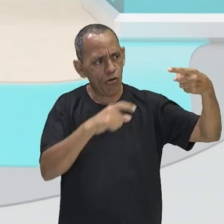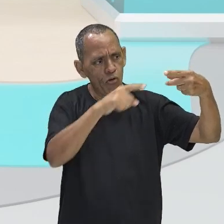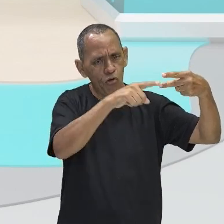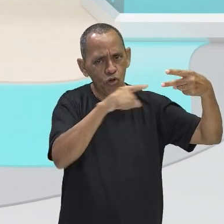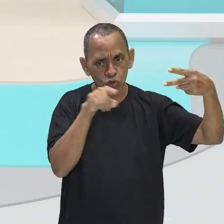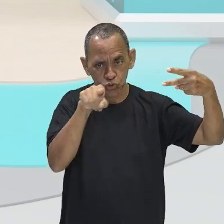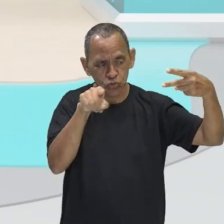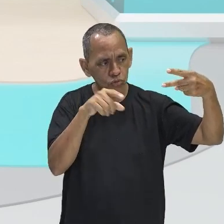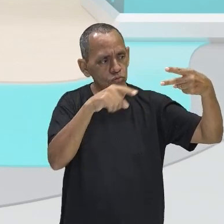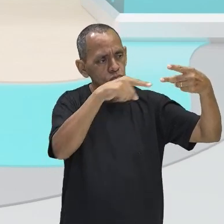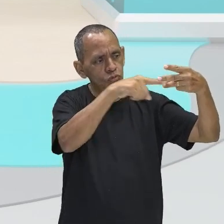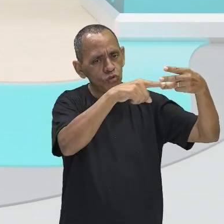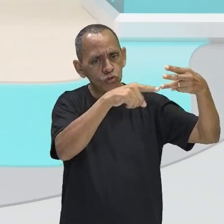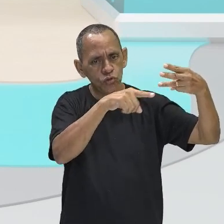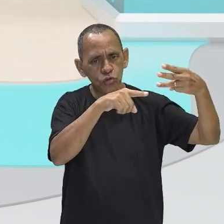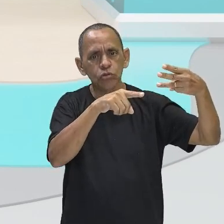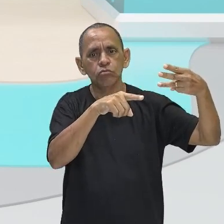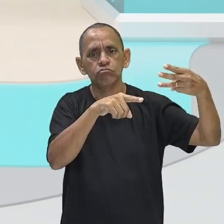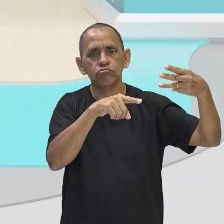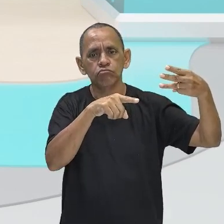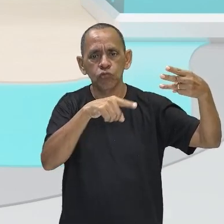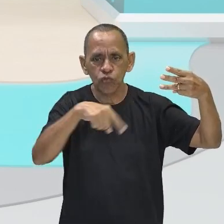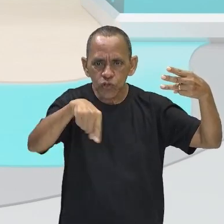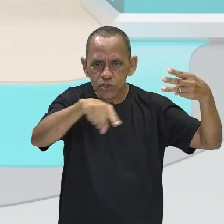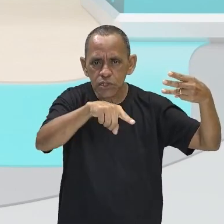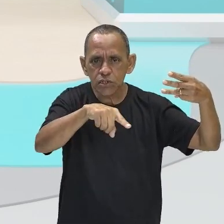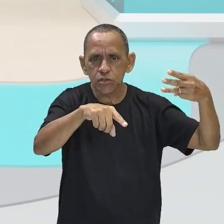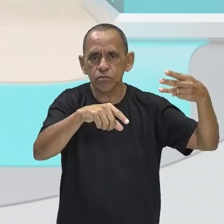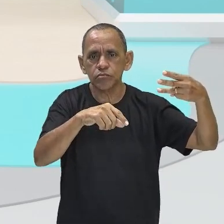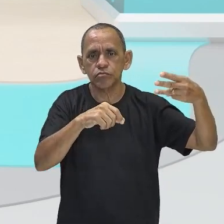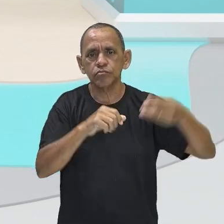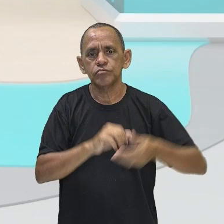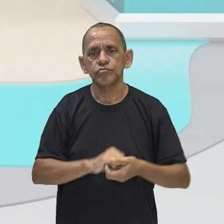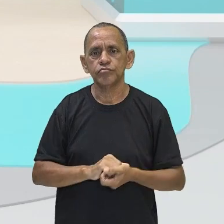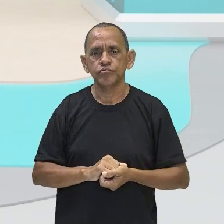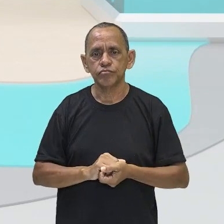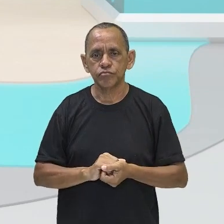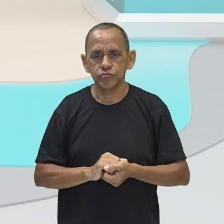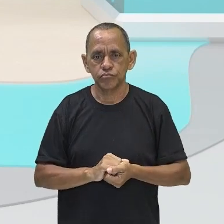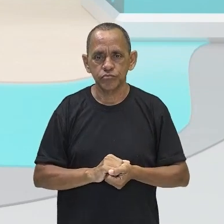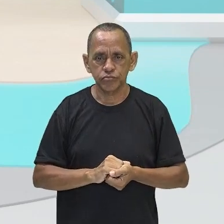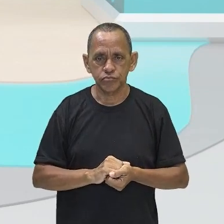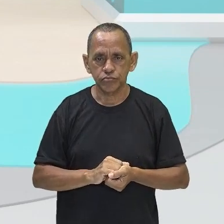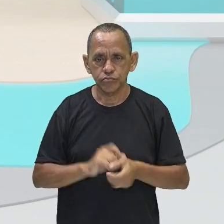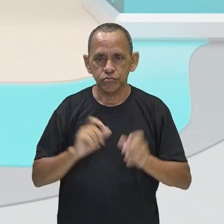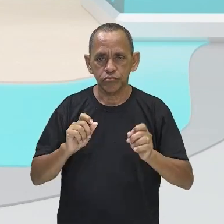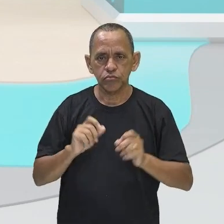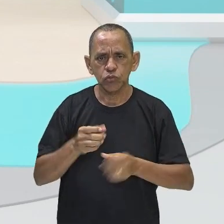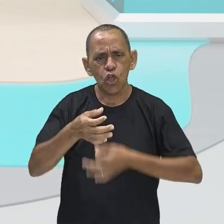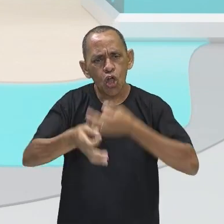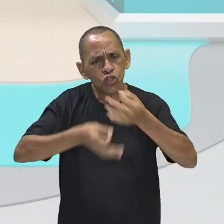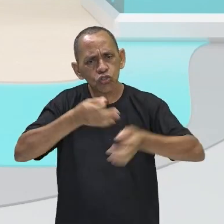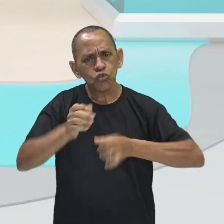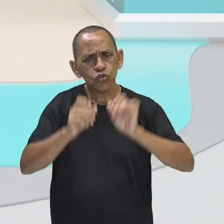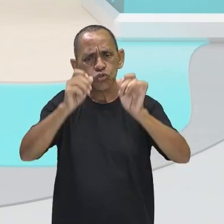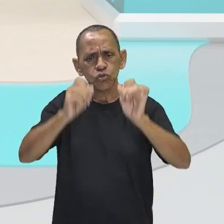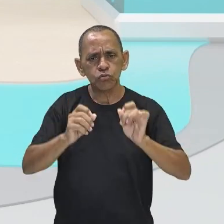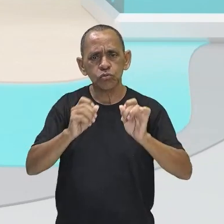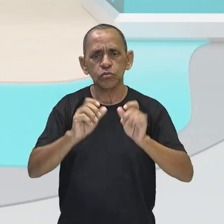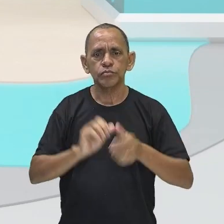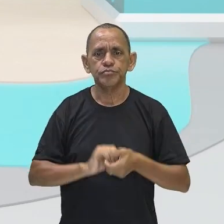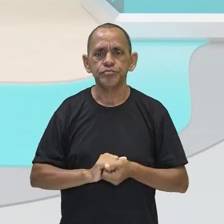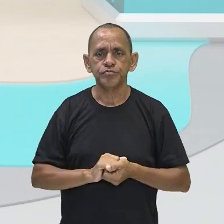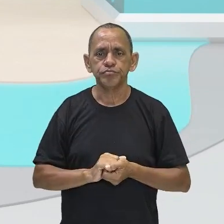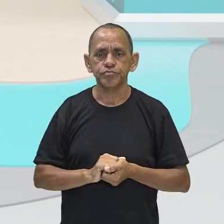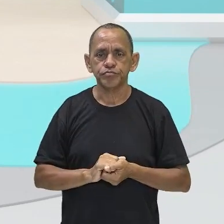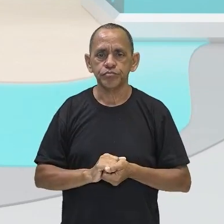O discurso, a pessoa do discurso, que é a mensagem, o pronome, eu que estou falando e vocês aí que estão ouvindo. Muito